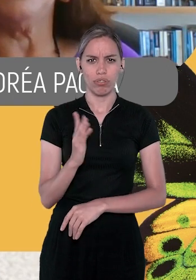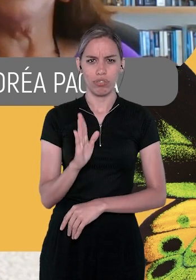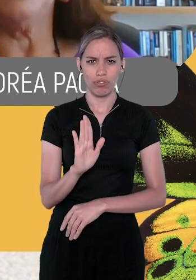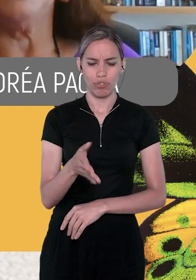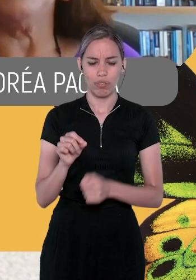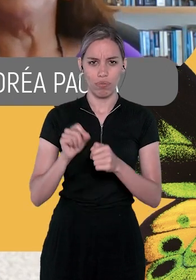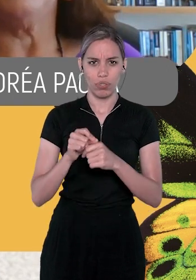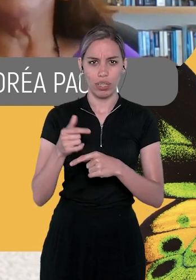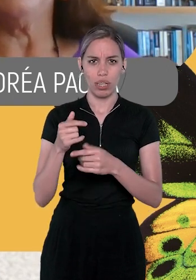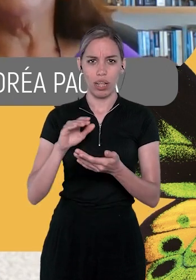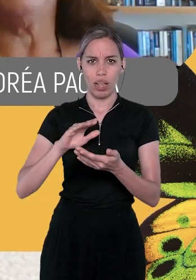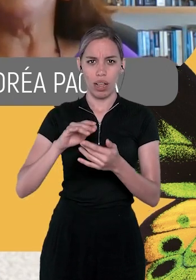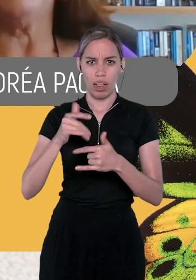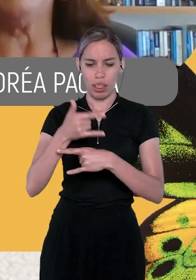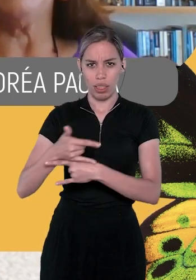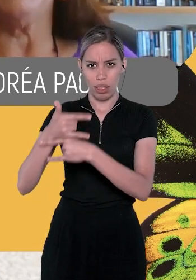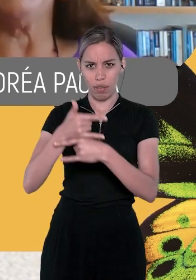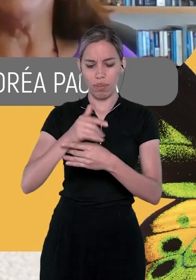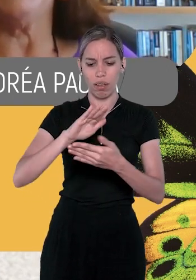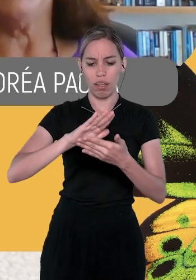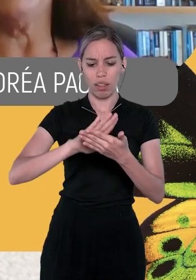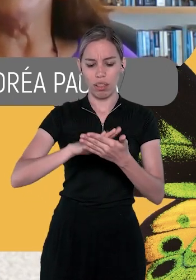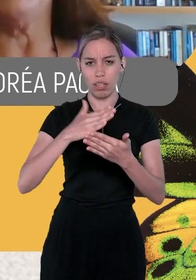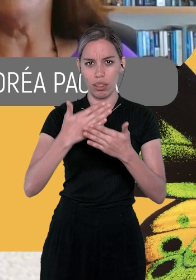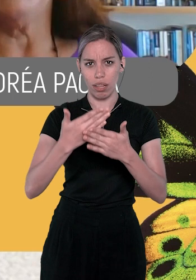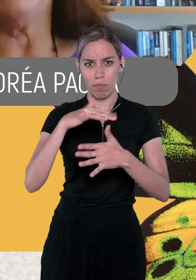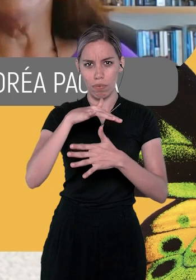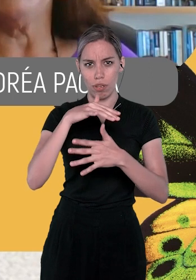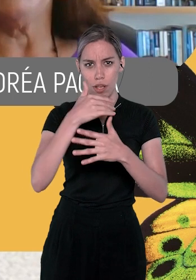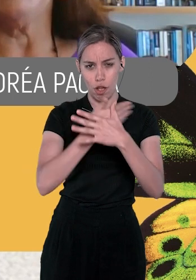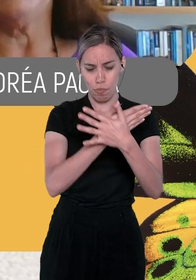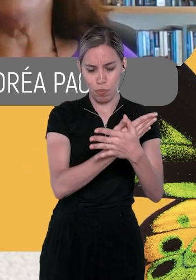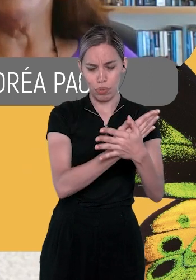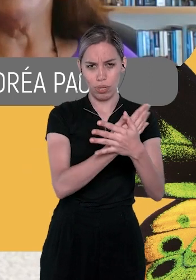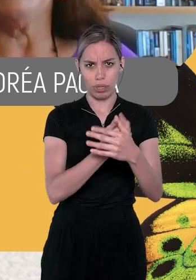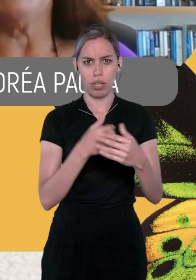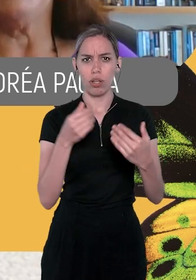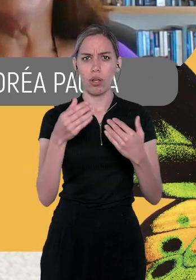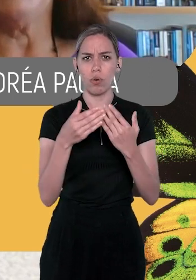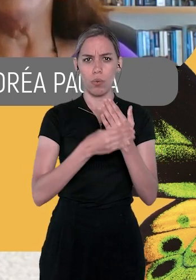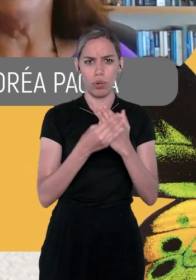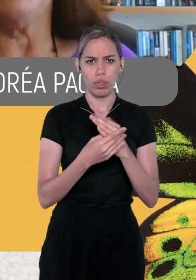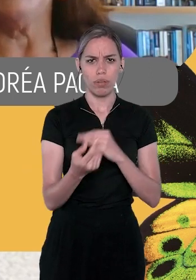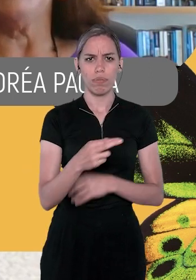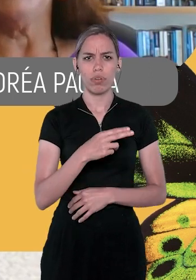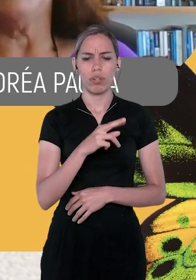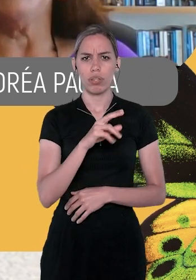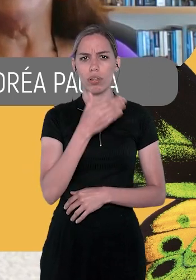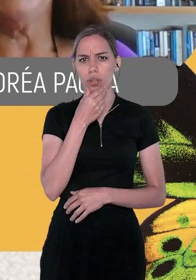tempo, o Intérprete de Borboletas, o mais recente romance do Sérgio Abranches. E